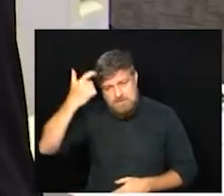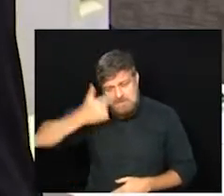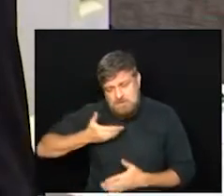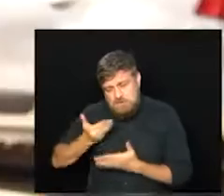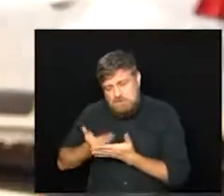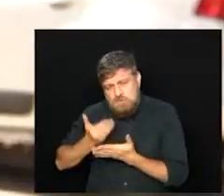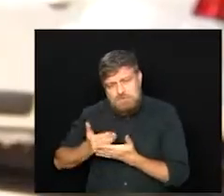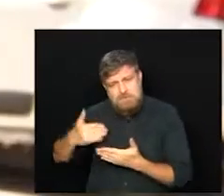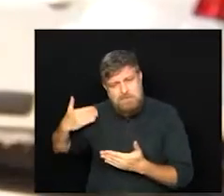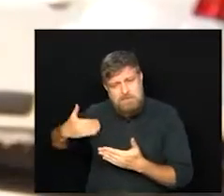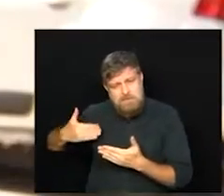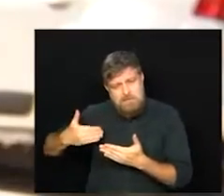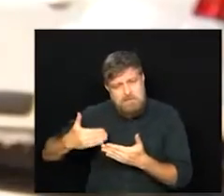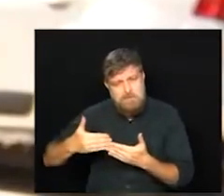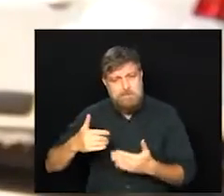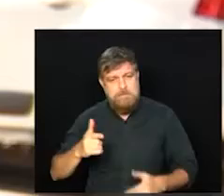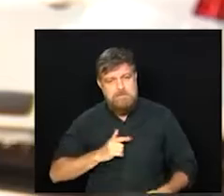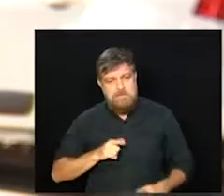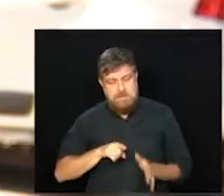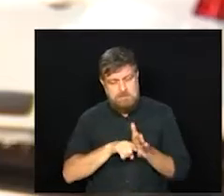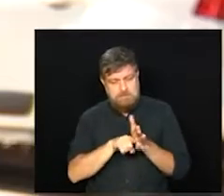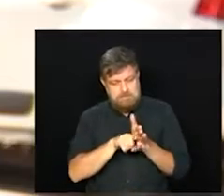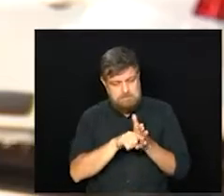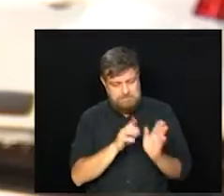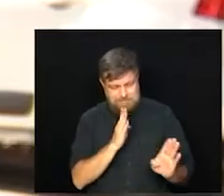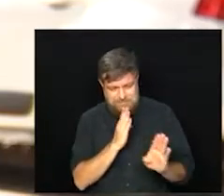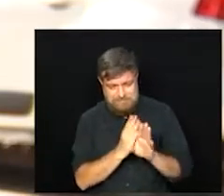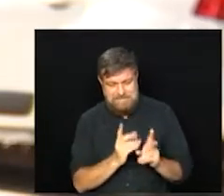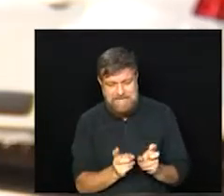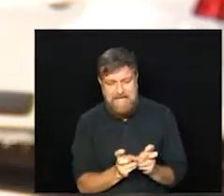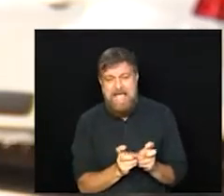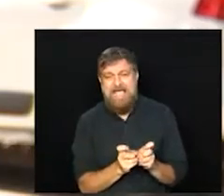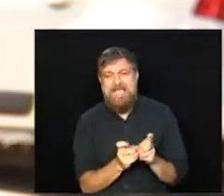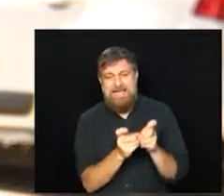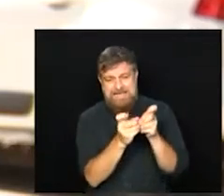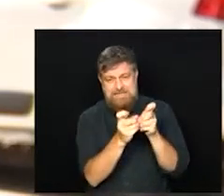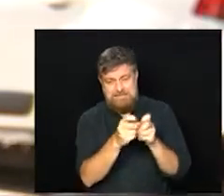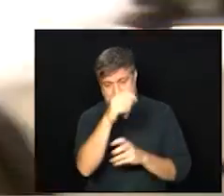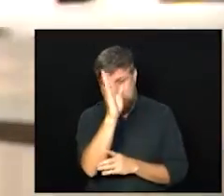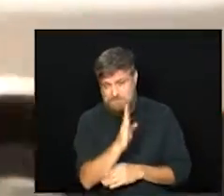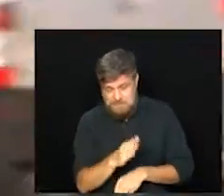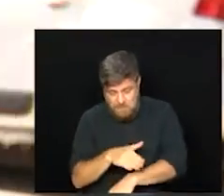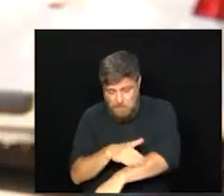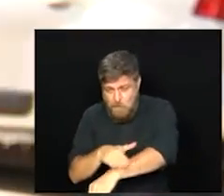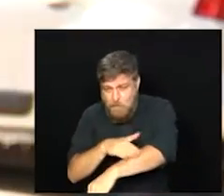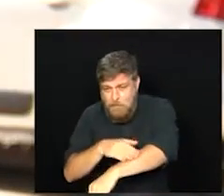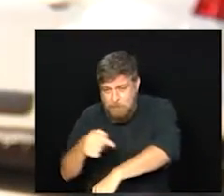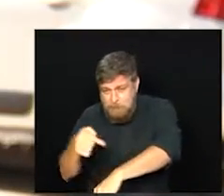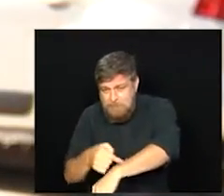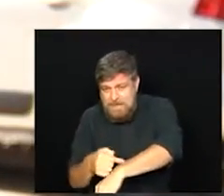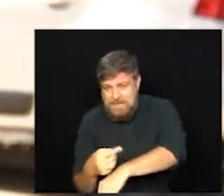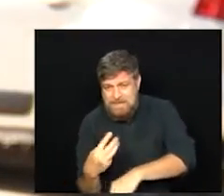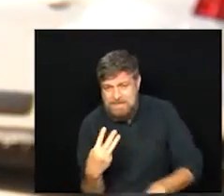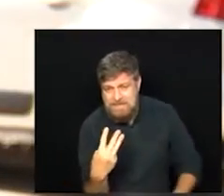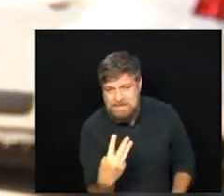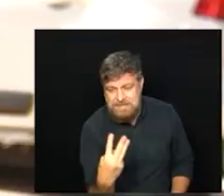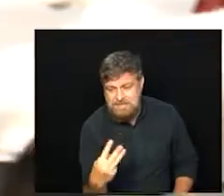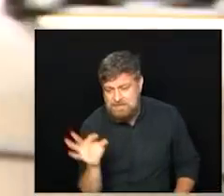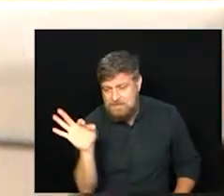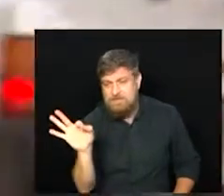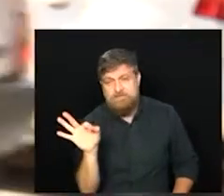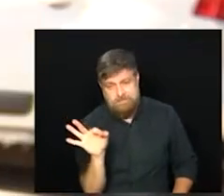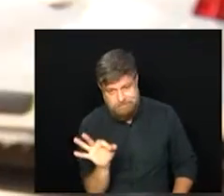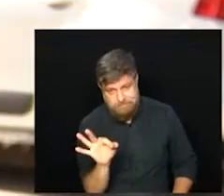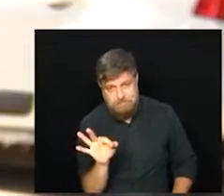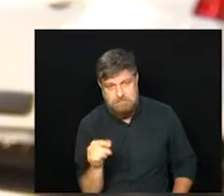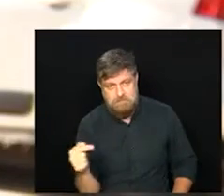ele faz tempo. De todos os diagnósticos de câncer no Brasil, o de pele responde a 33%, segundo o